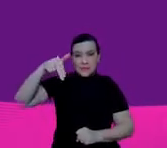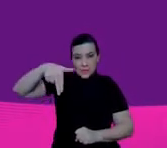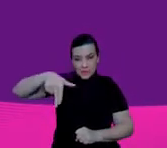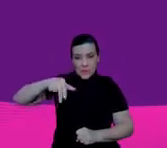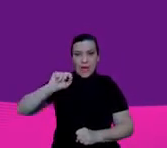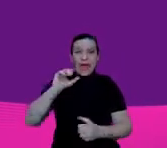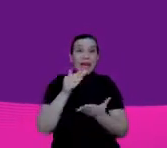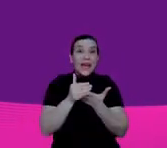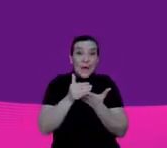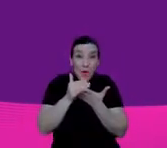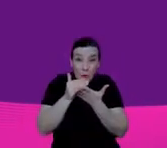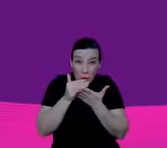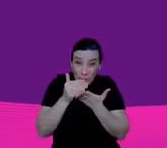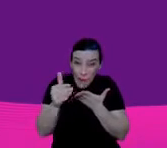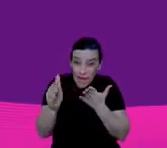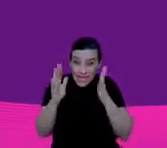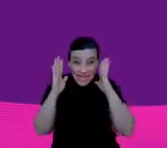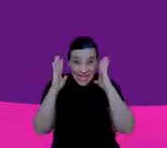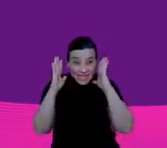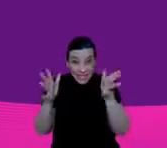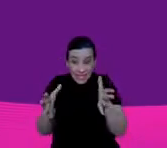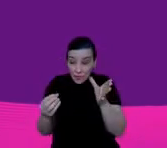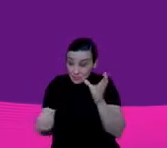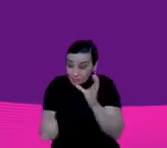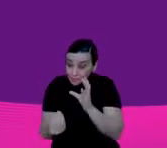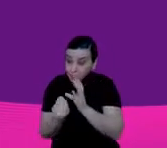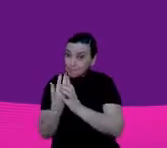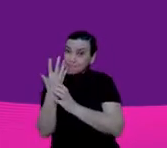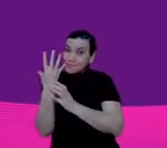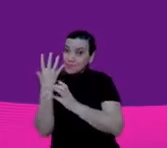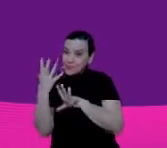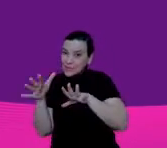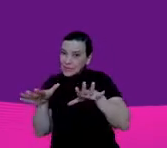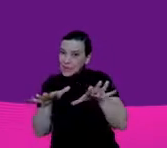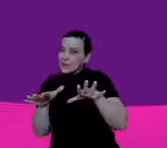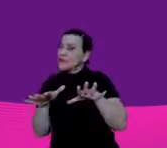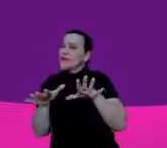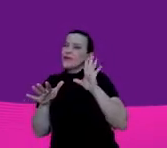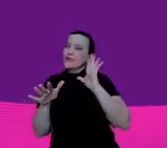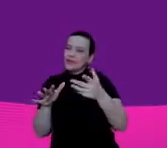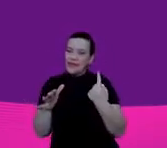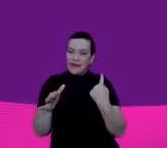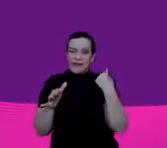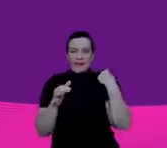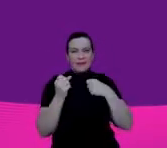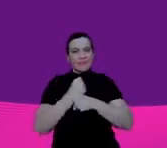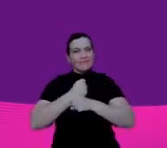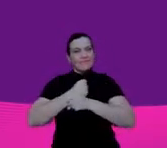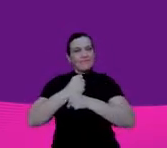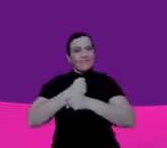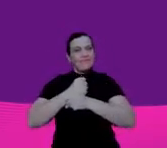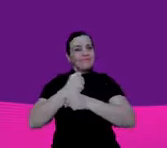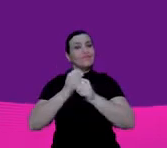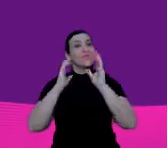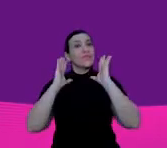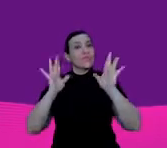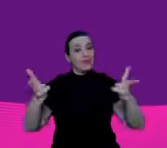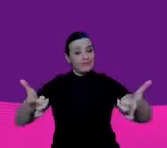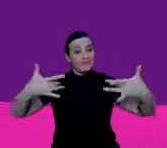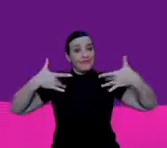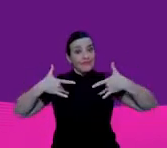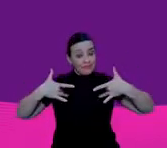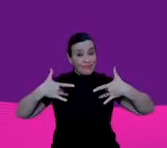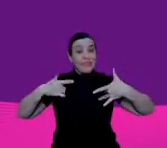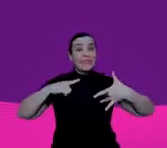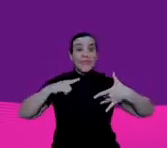se apresenta com sintomas motores. Ela já começou anos e, às vezes, décadas antes. Então, existe um período